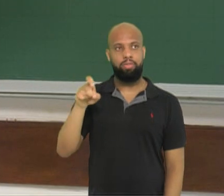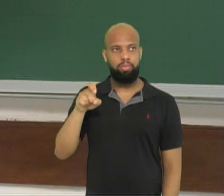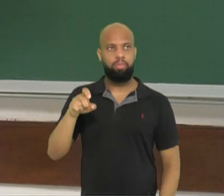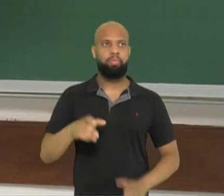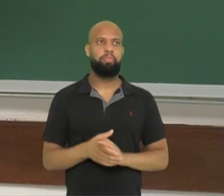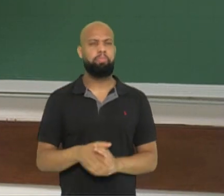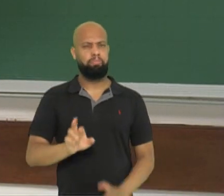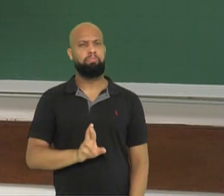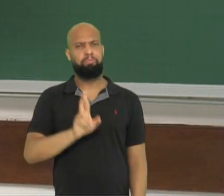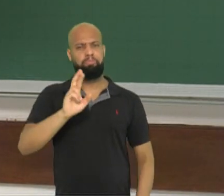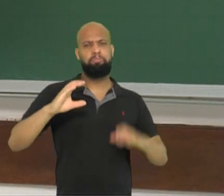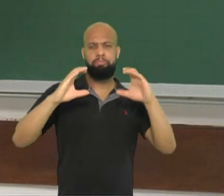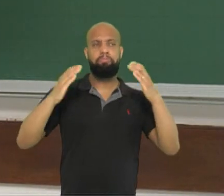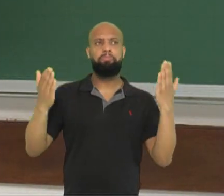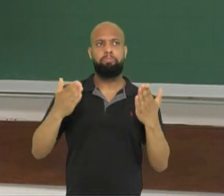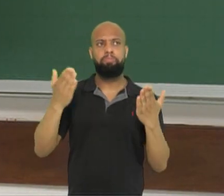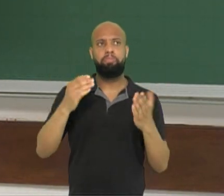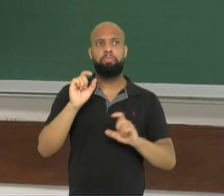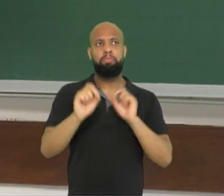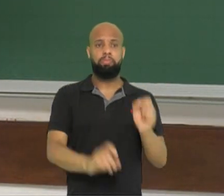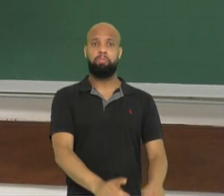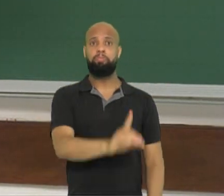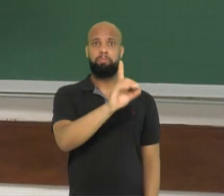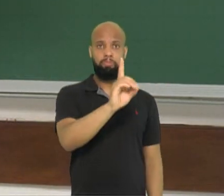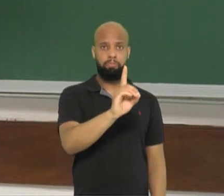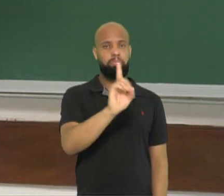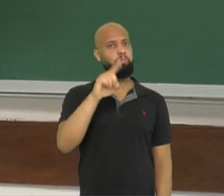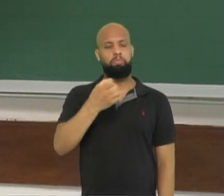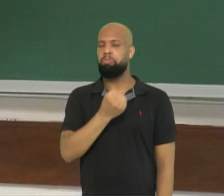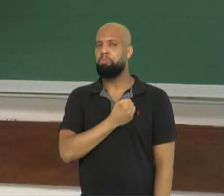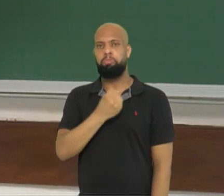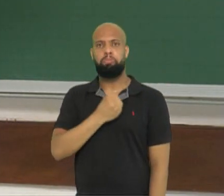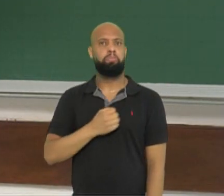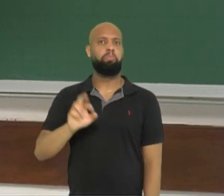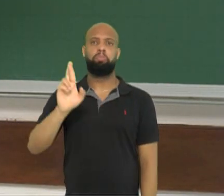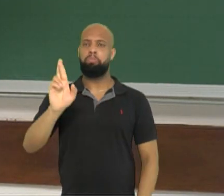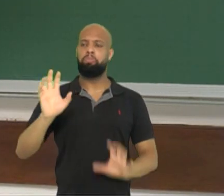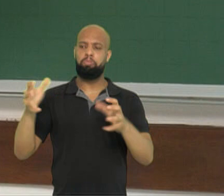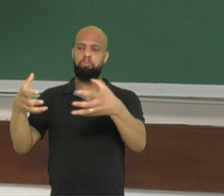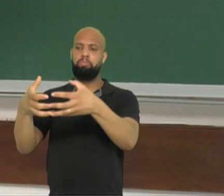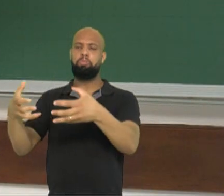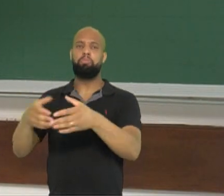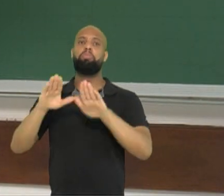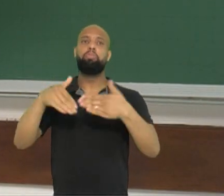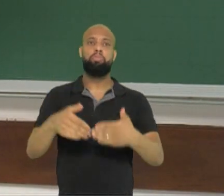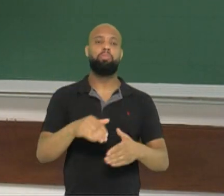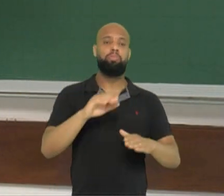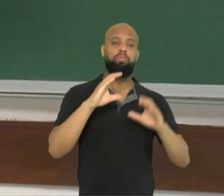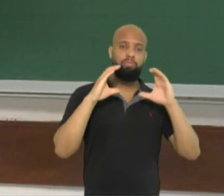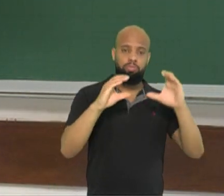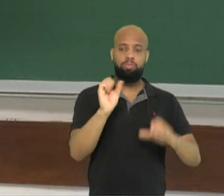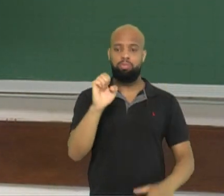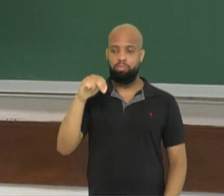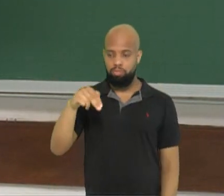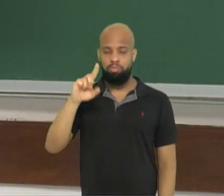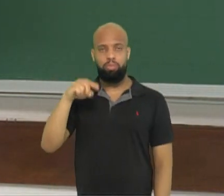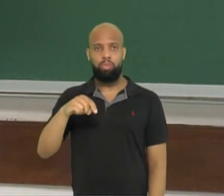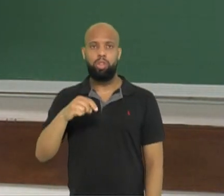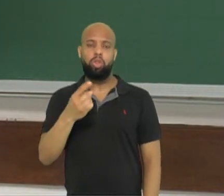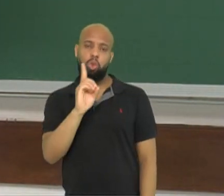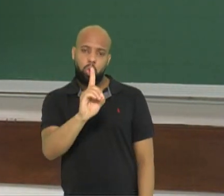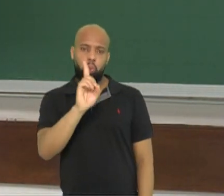função. Vamos lá. Então, a primeira, o domínio os reais. Então, a função seno de x tem o domínio os reais,